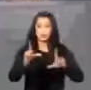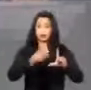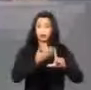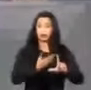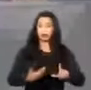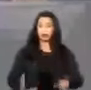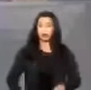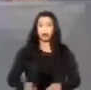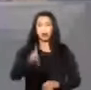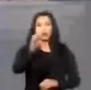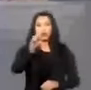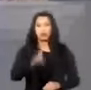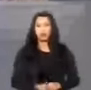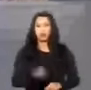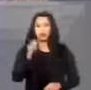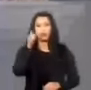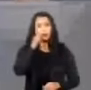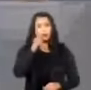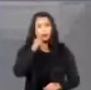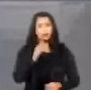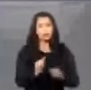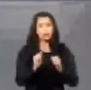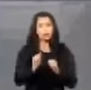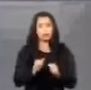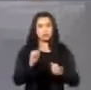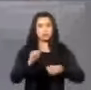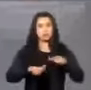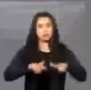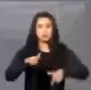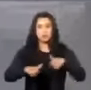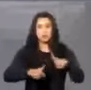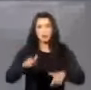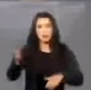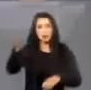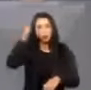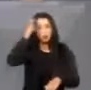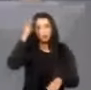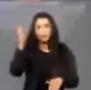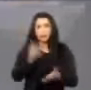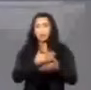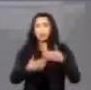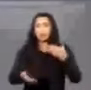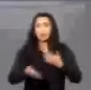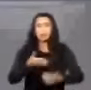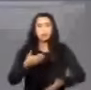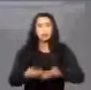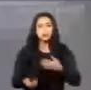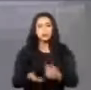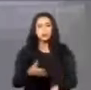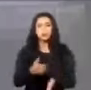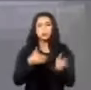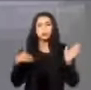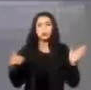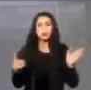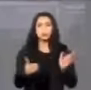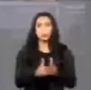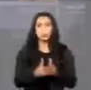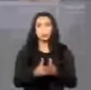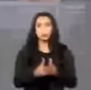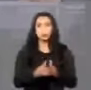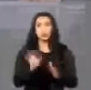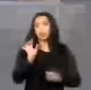do artista de produzir do povo de assistir a cultura em todas as suas manifestações que vão muito além da sagrada tradição